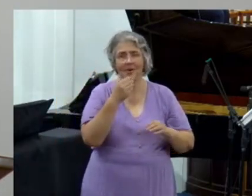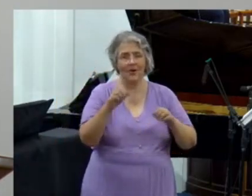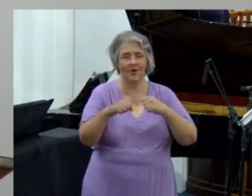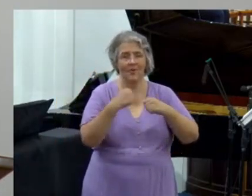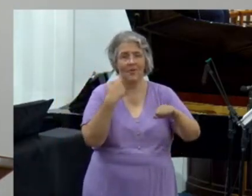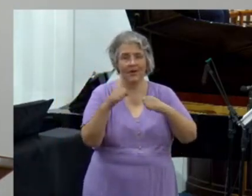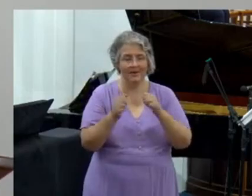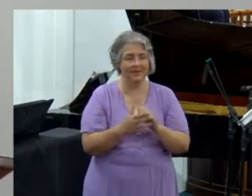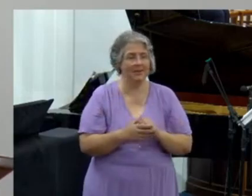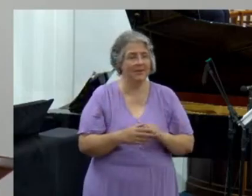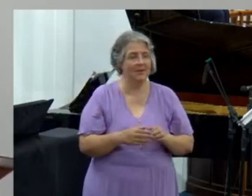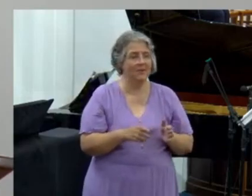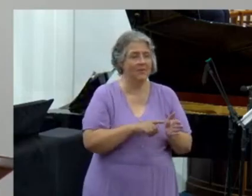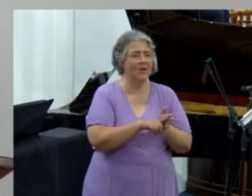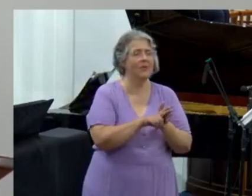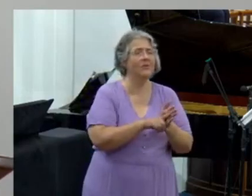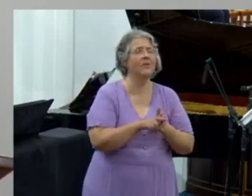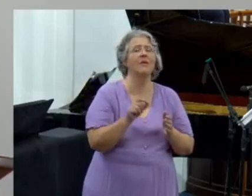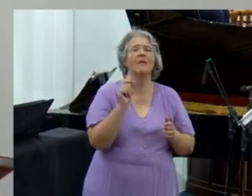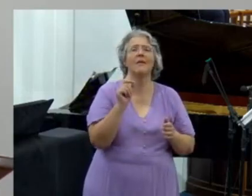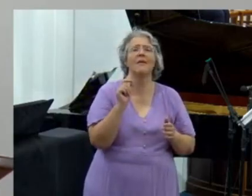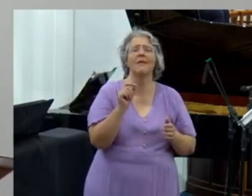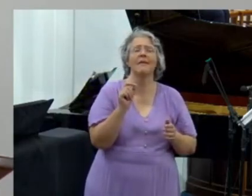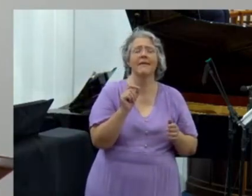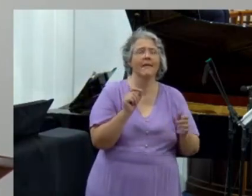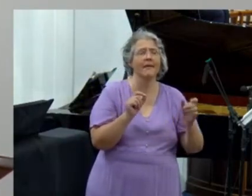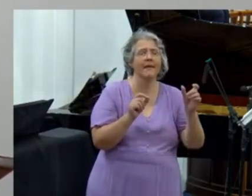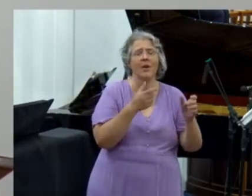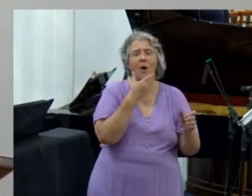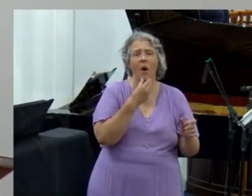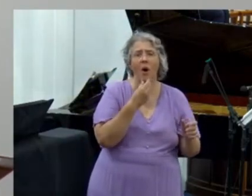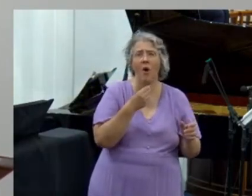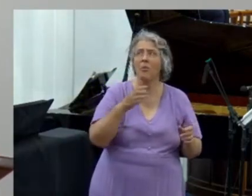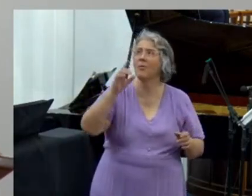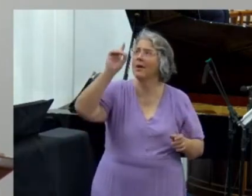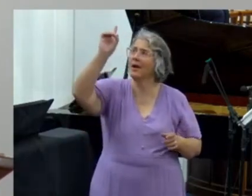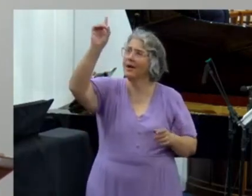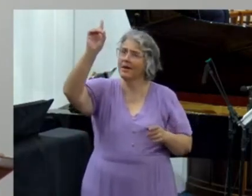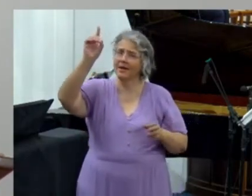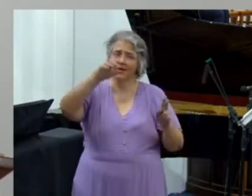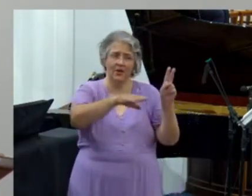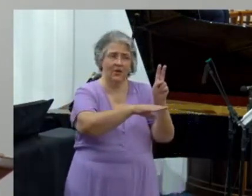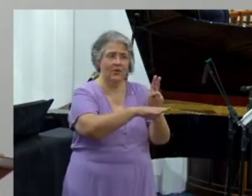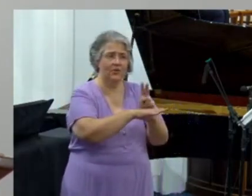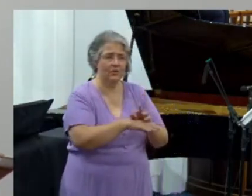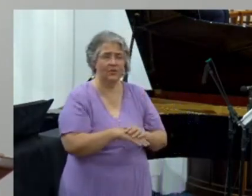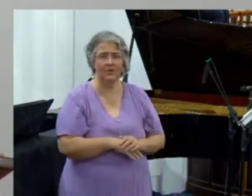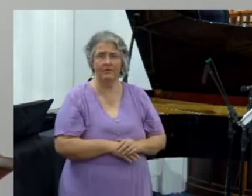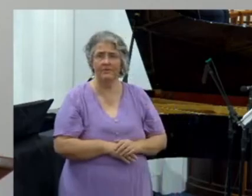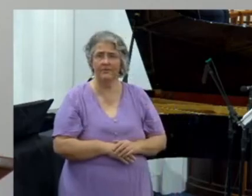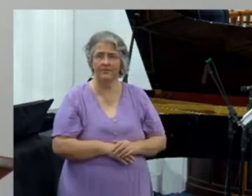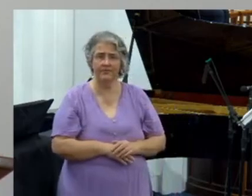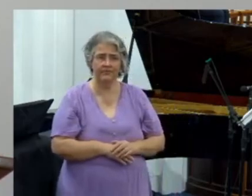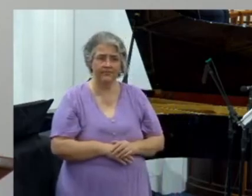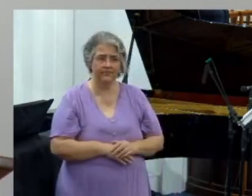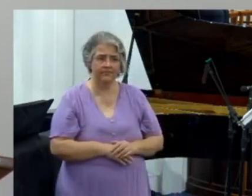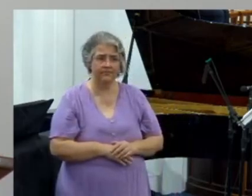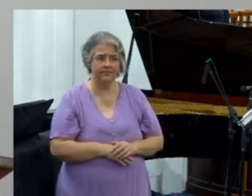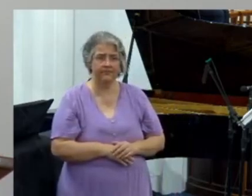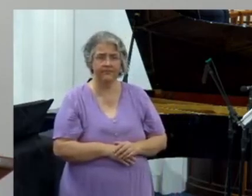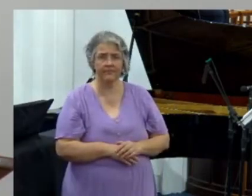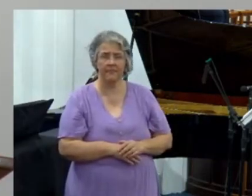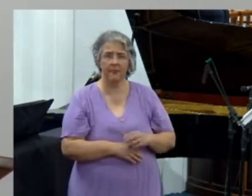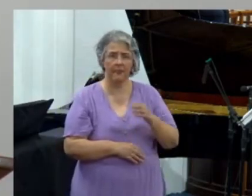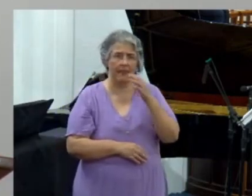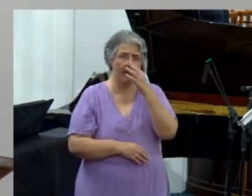é o homem para que Deus se lembre dele? E começa esse salmo dizendo assim: o nome do Senhor é exaltado. E daí vem a expressão